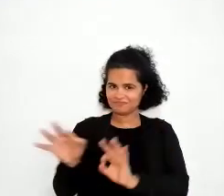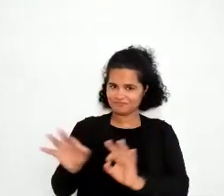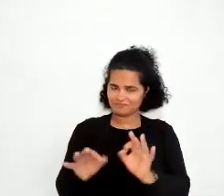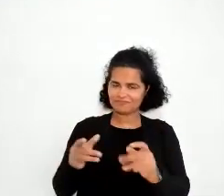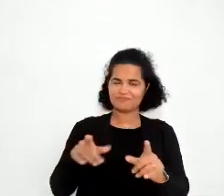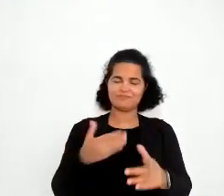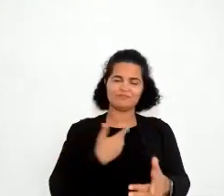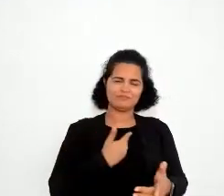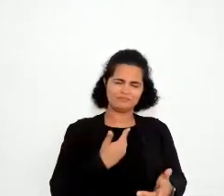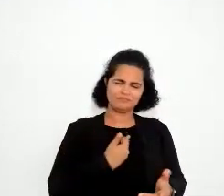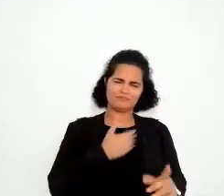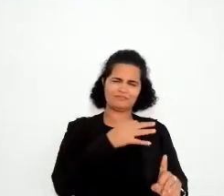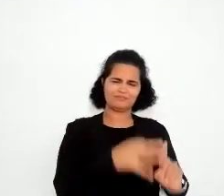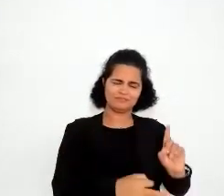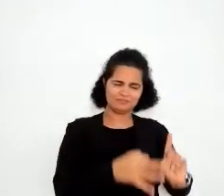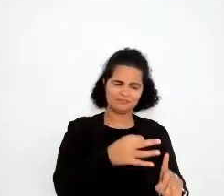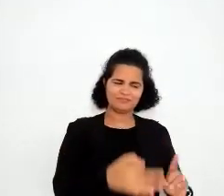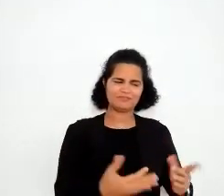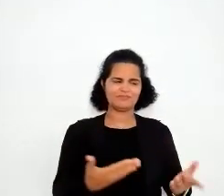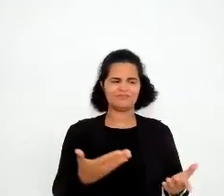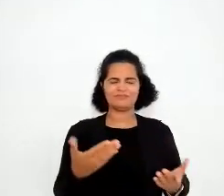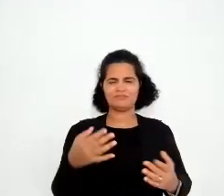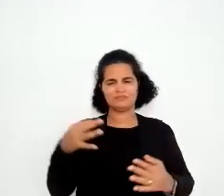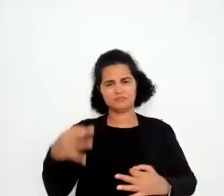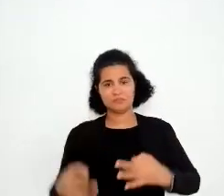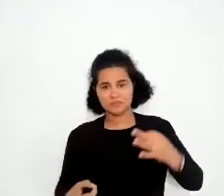desembargadores, juízes e juízas,